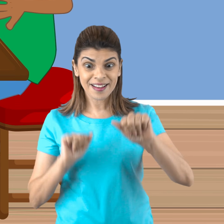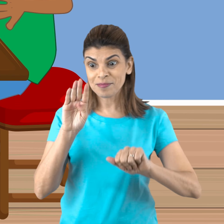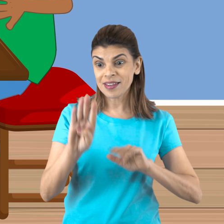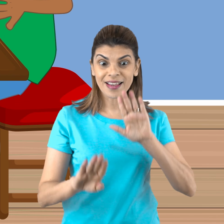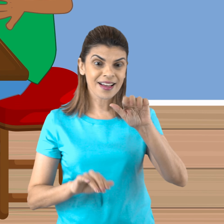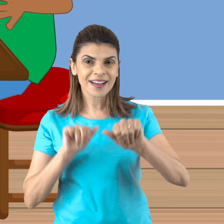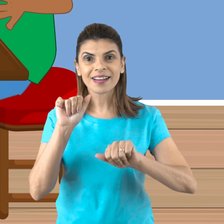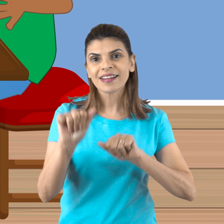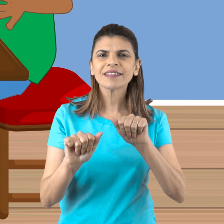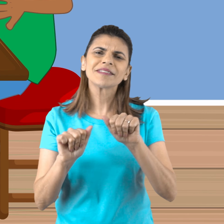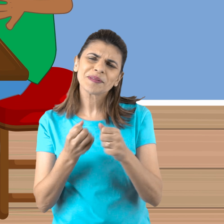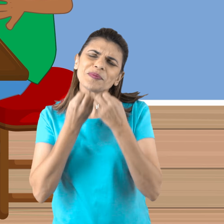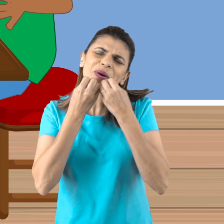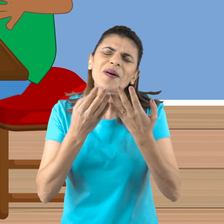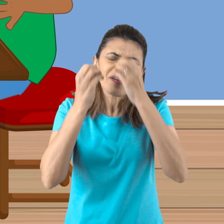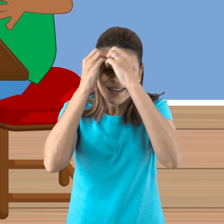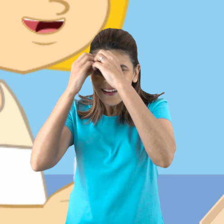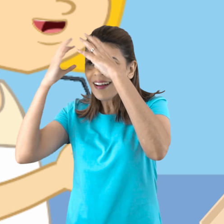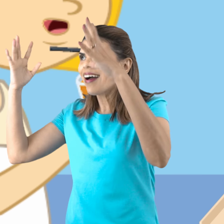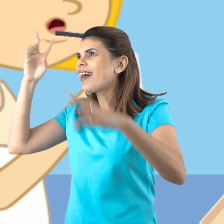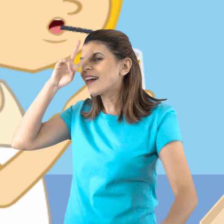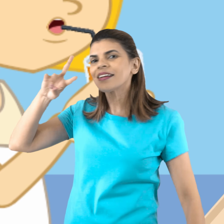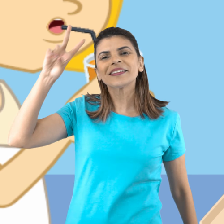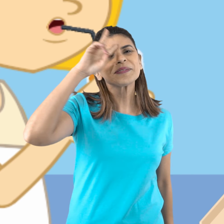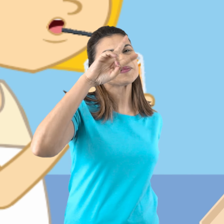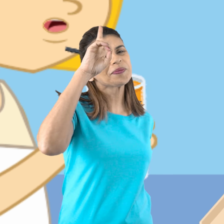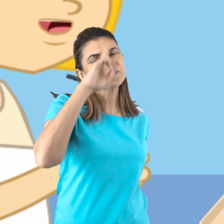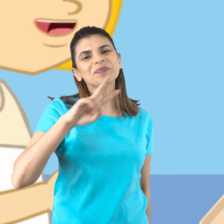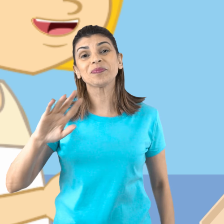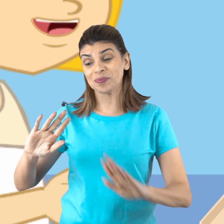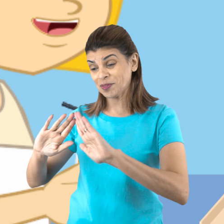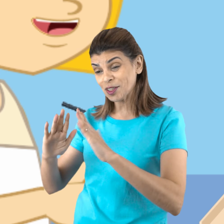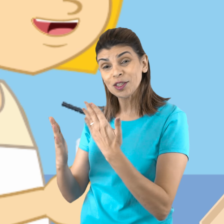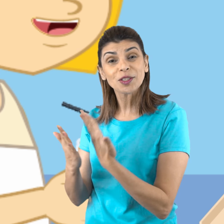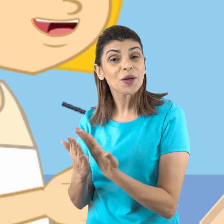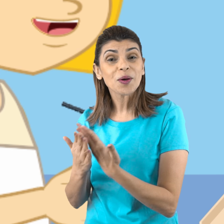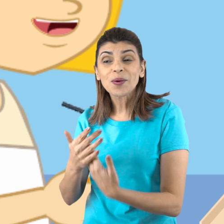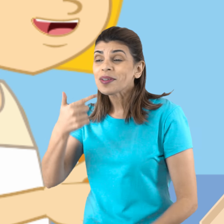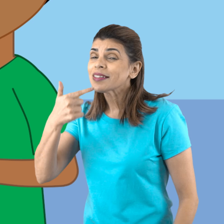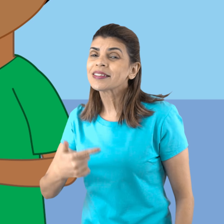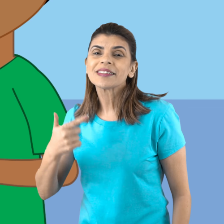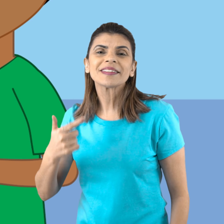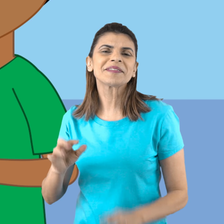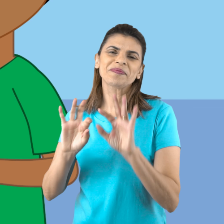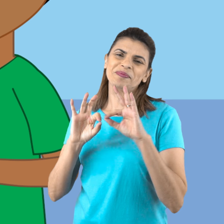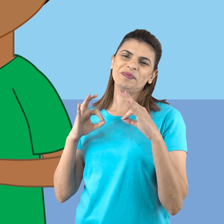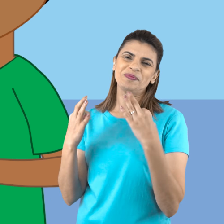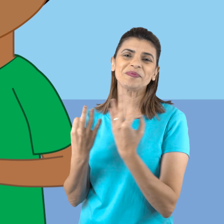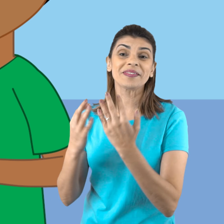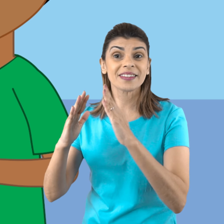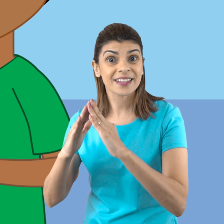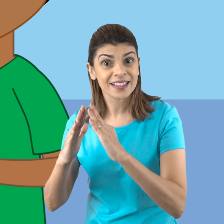beabá como é bom a gente sempre lembrar que a esc esola é o nosso segundo